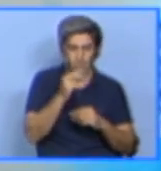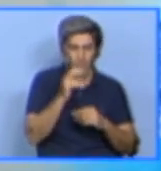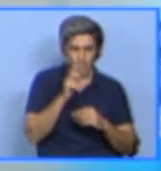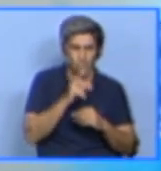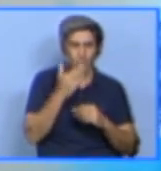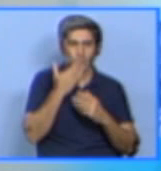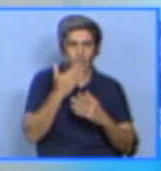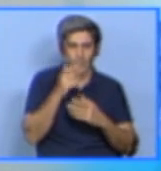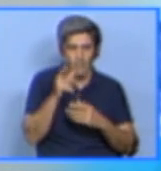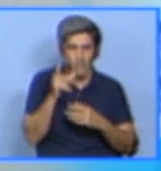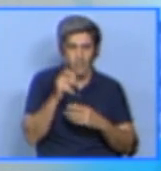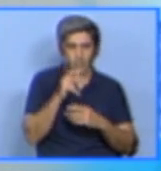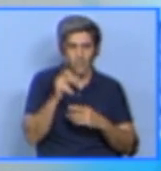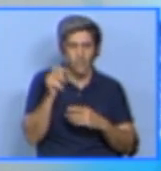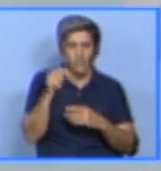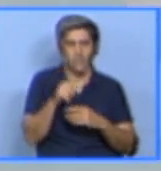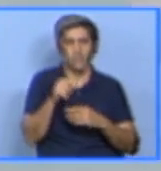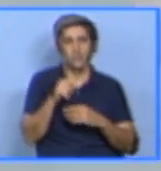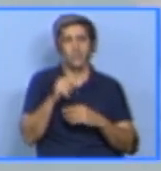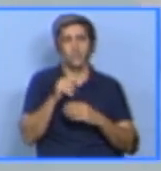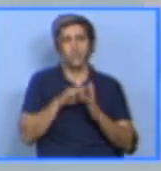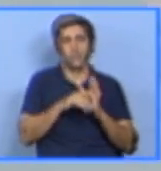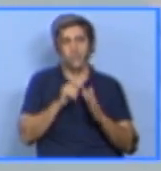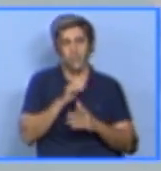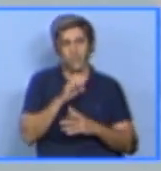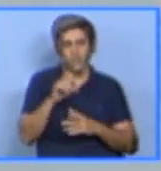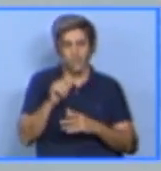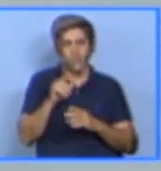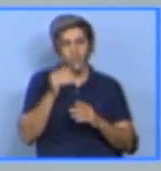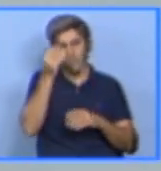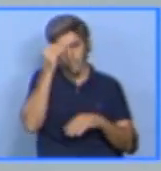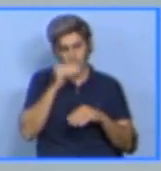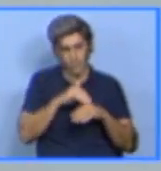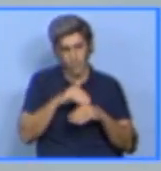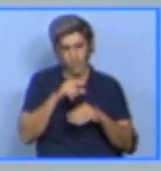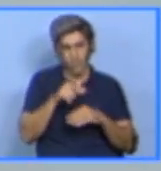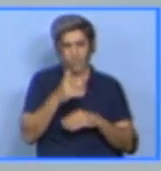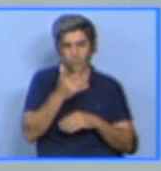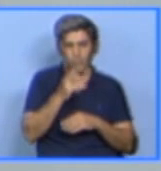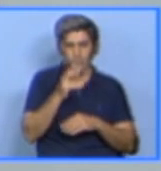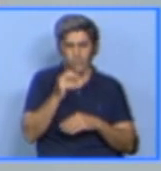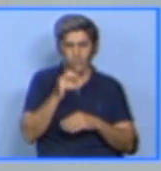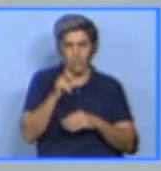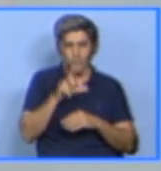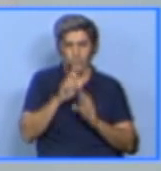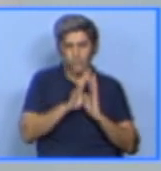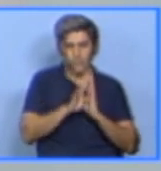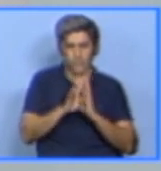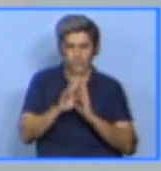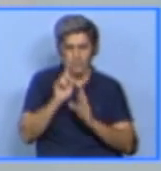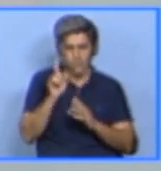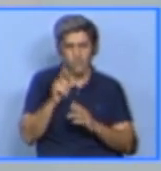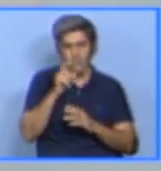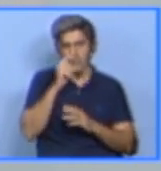muito obrigado por ter estado aqui no programa Eclésia. Comentar esta peregrinação de 12 e 13 de julho, a recordar